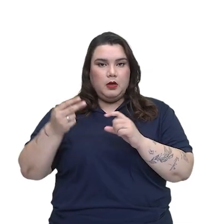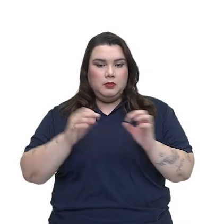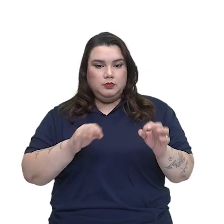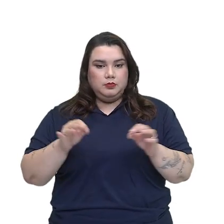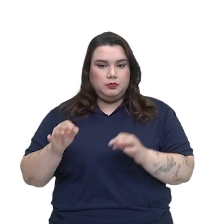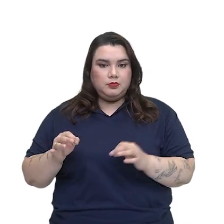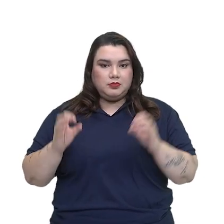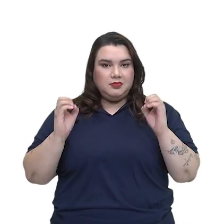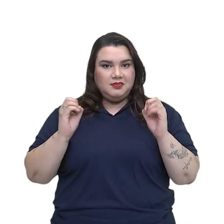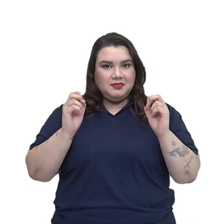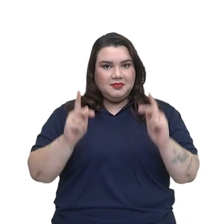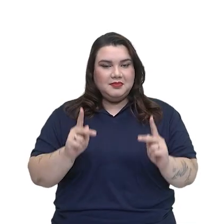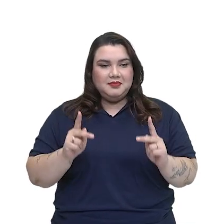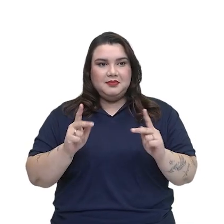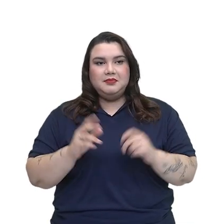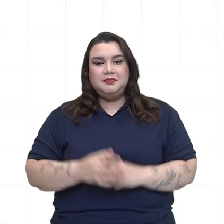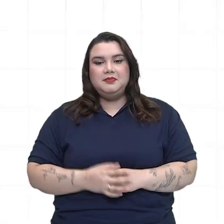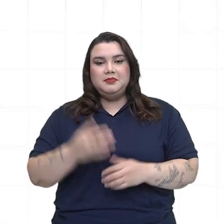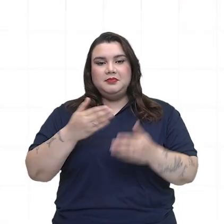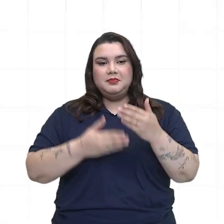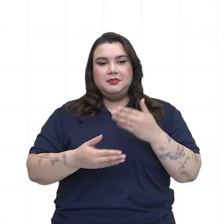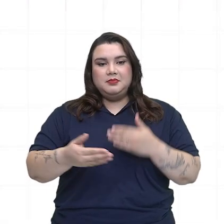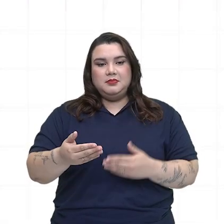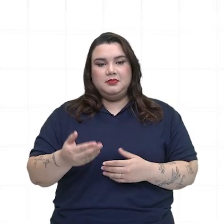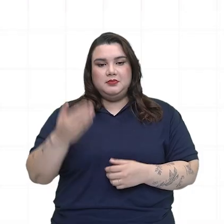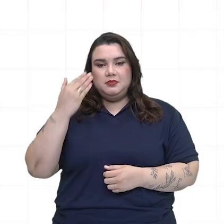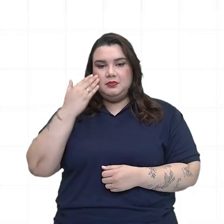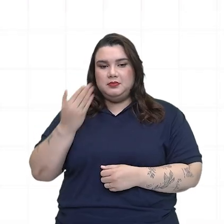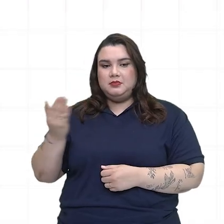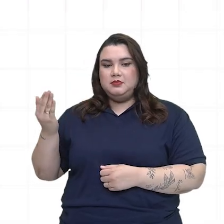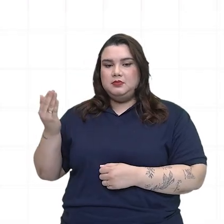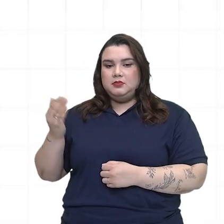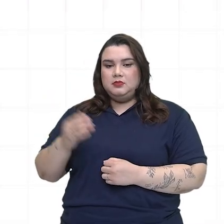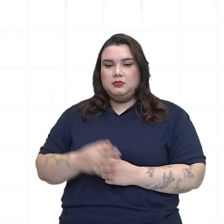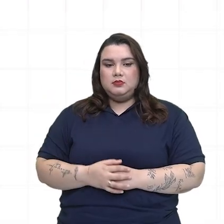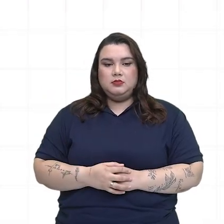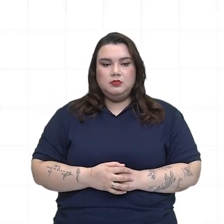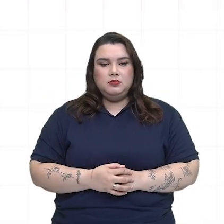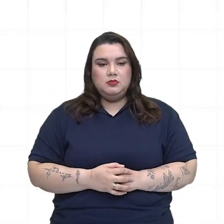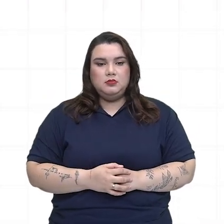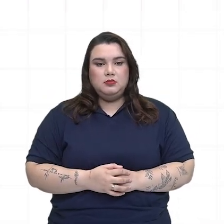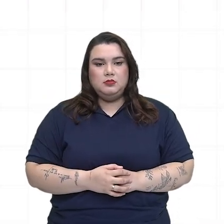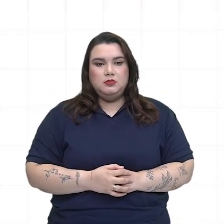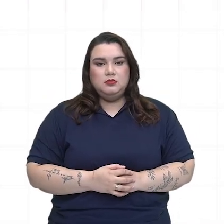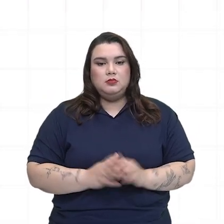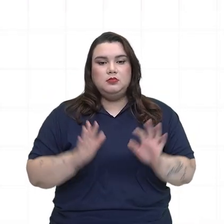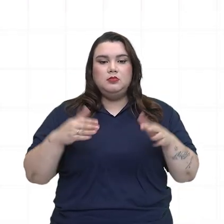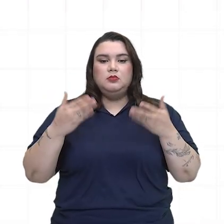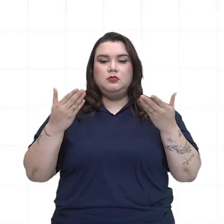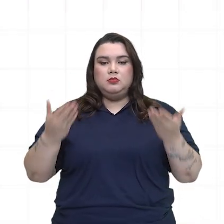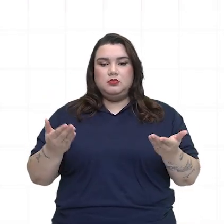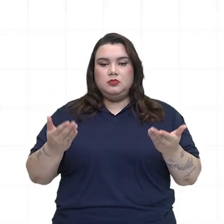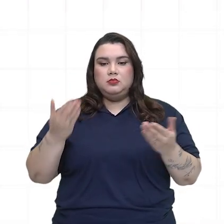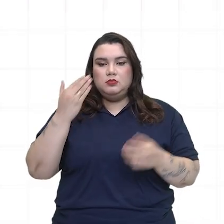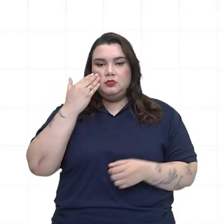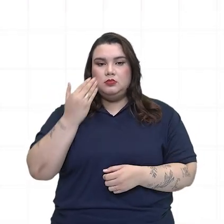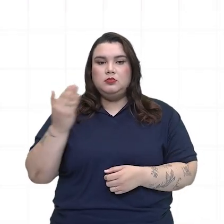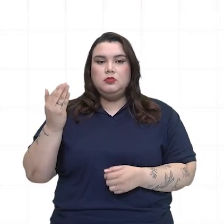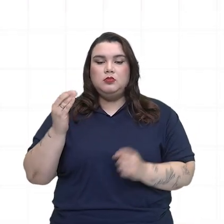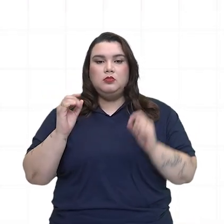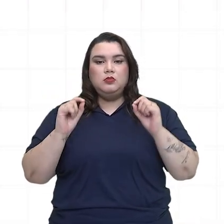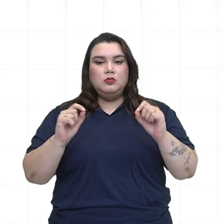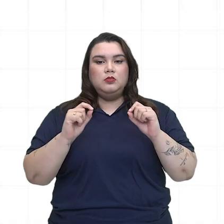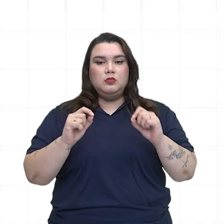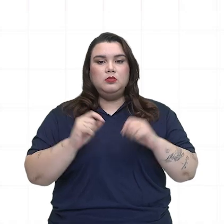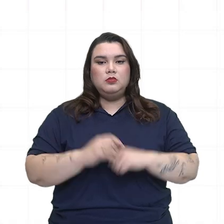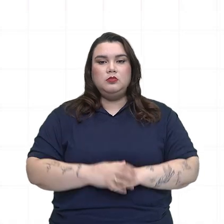potenciação. Beleza, meu povo? Continuando, olha só. Então, nós temos aqui, ó,